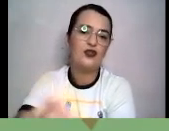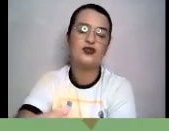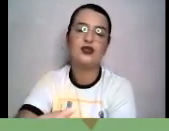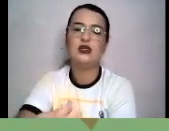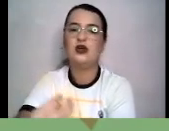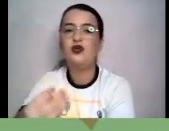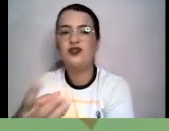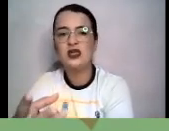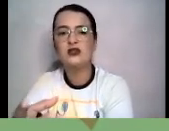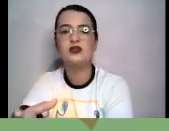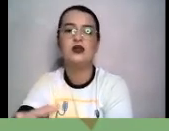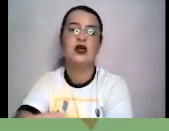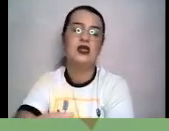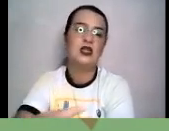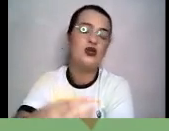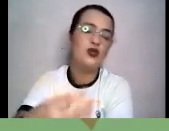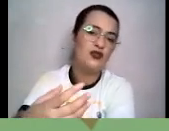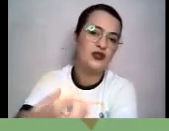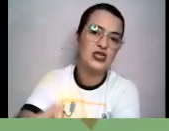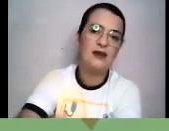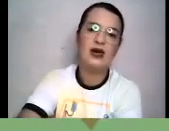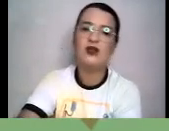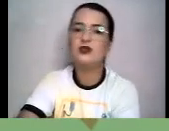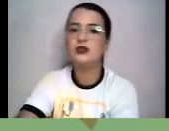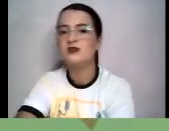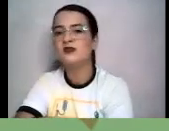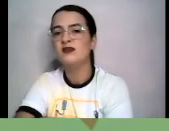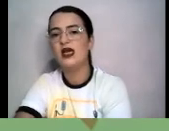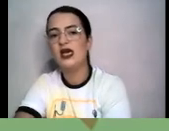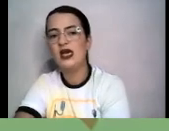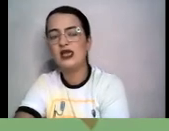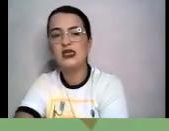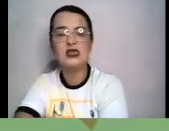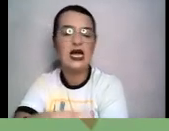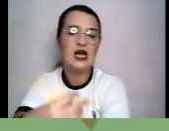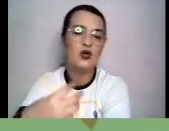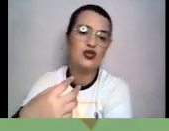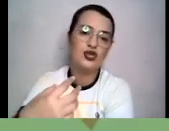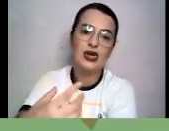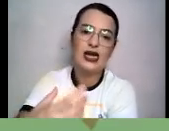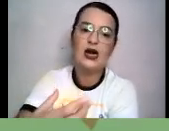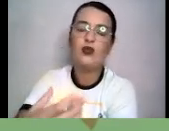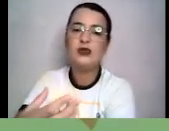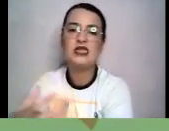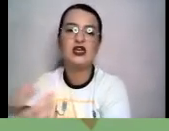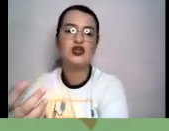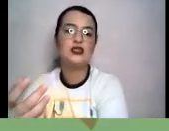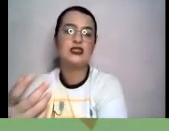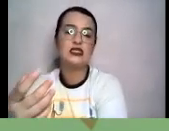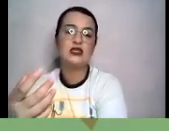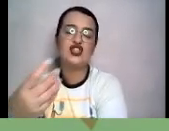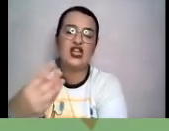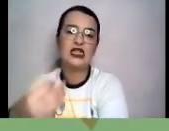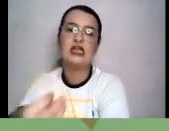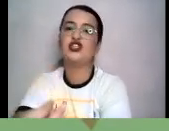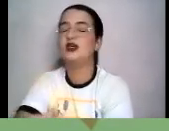Outra fonte de conflitos, né, de confrontos armados, tentar controlar algumas regiões que